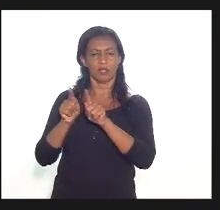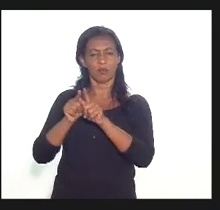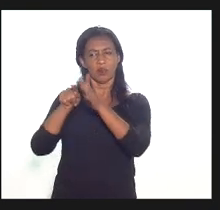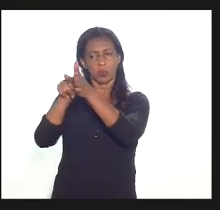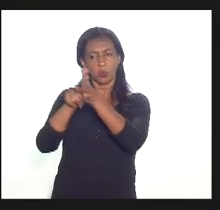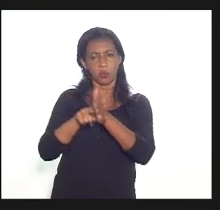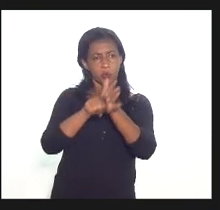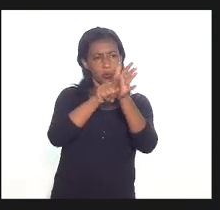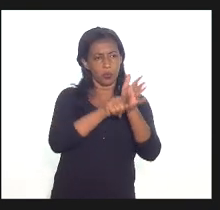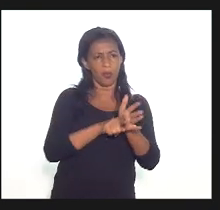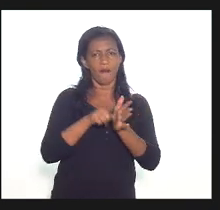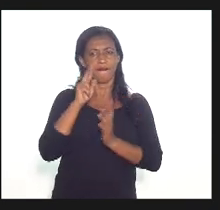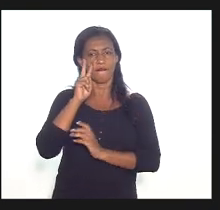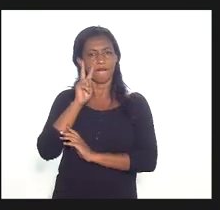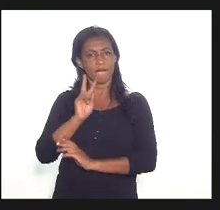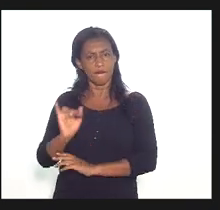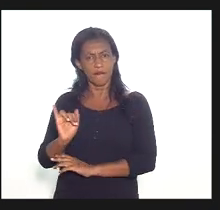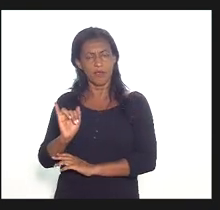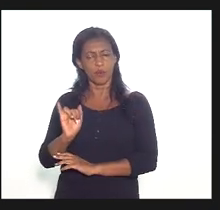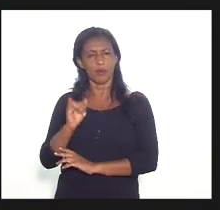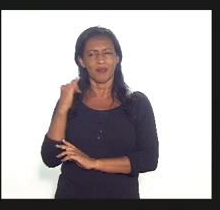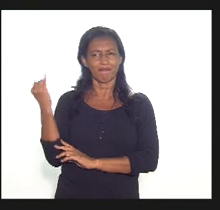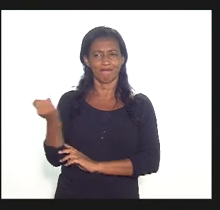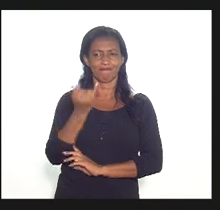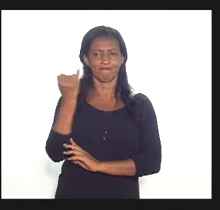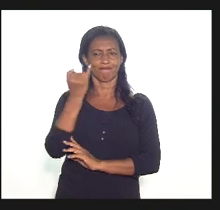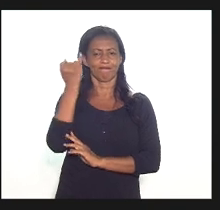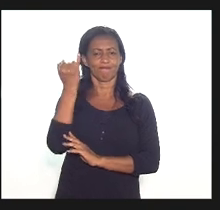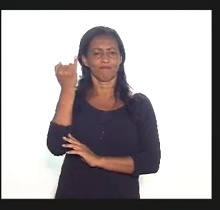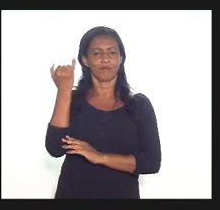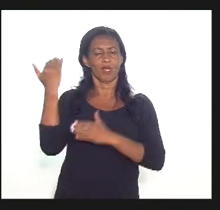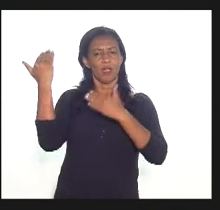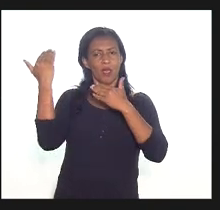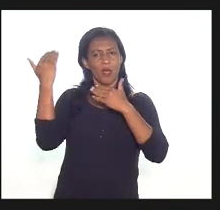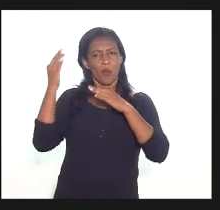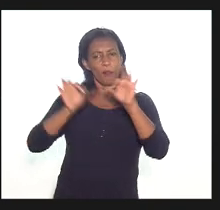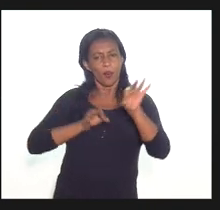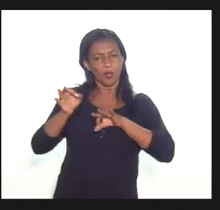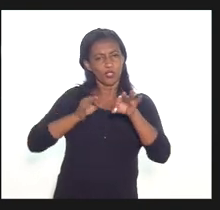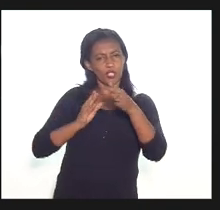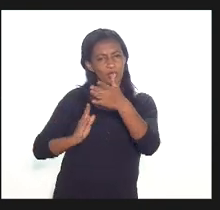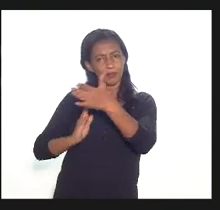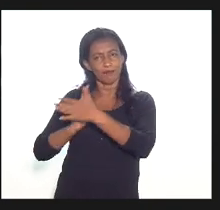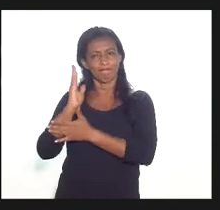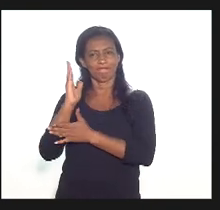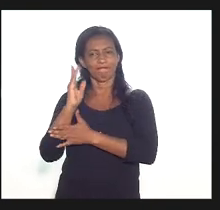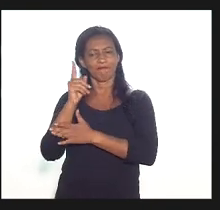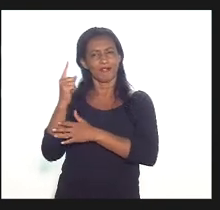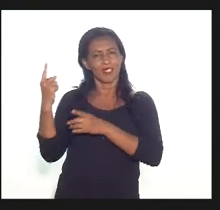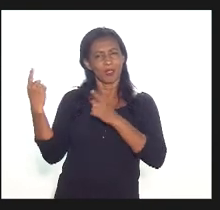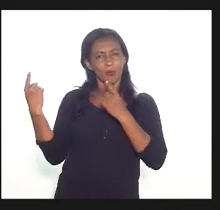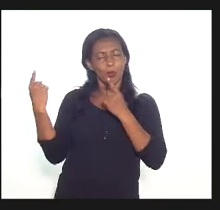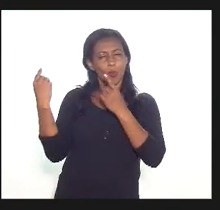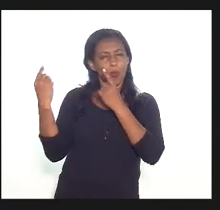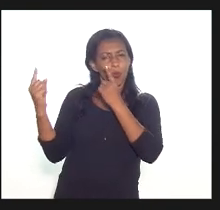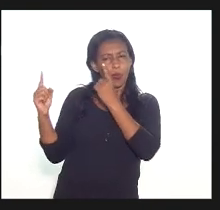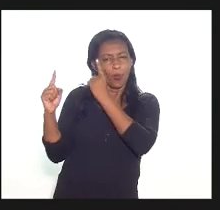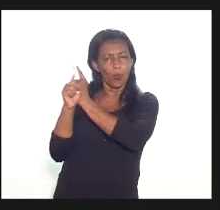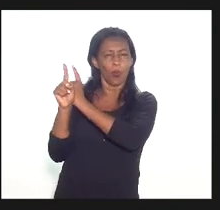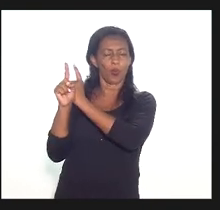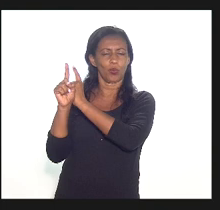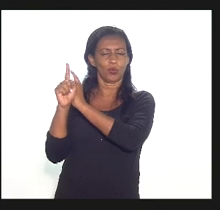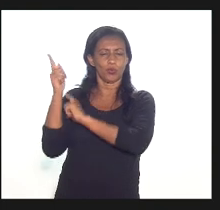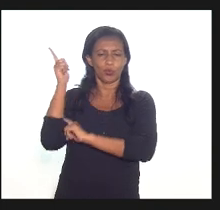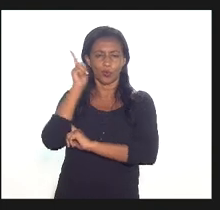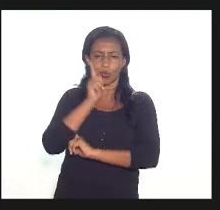analisou e viu que era de suma importância a aprovação desse projeto. Projeto esse que vem de encontro a gente conseguir potencializar